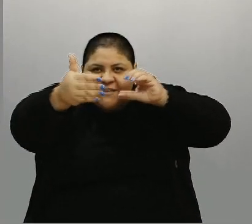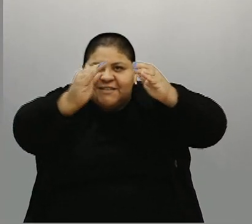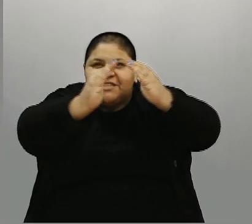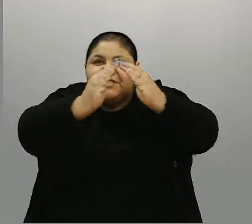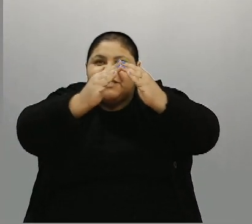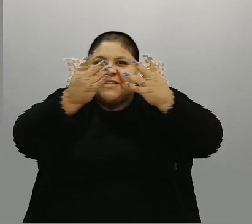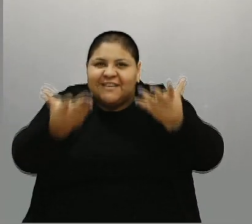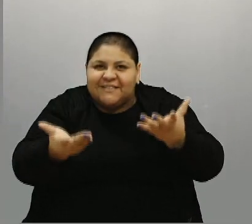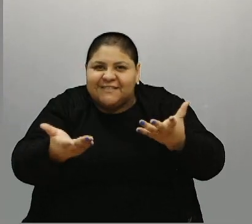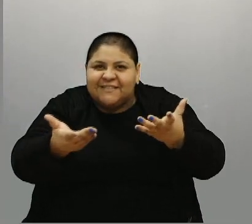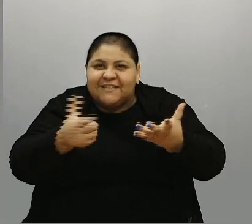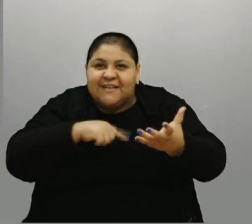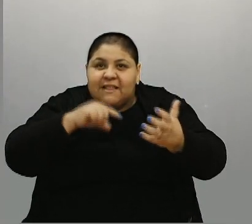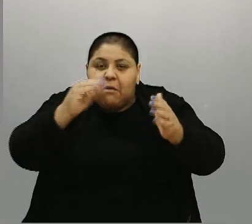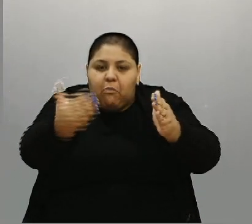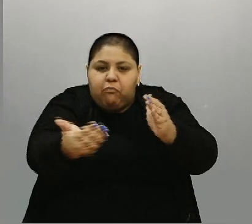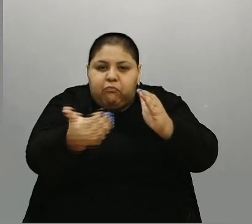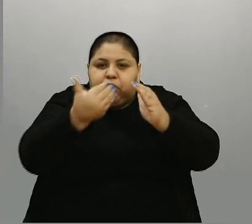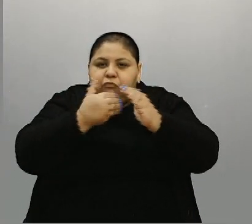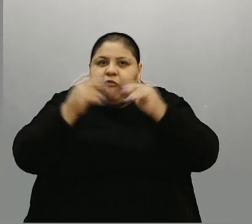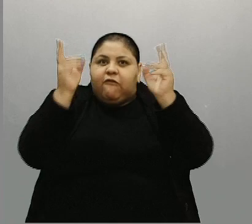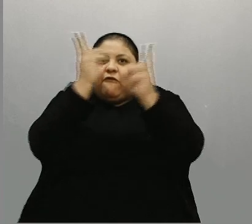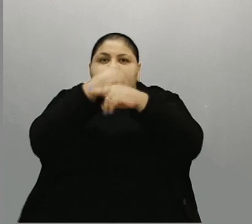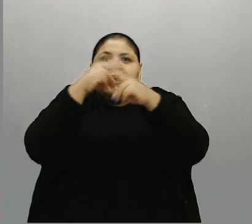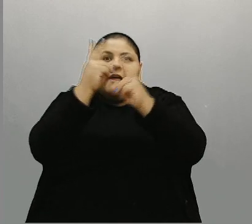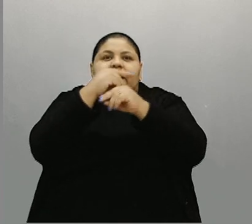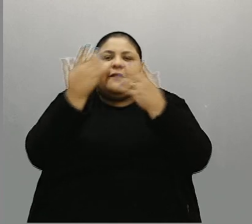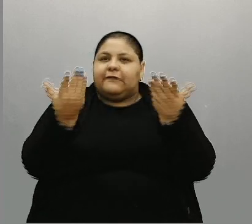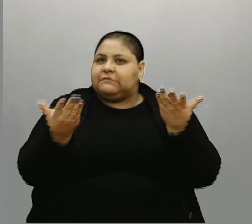entre vento dentro da casa, num